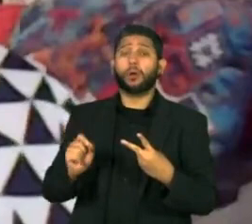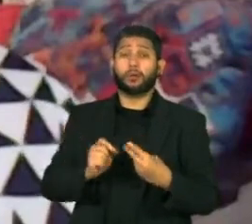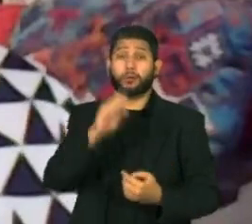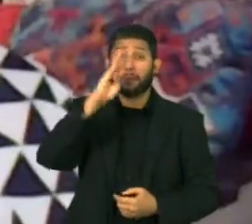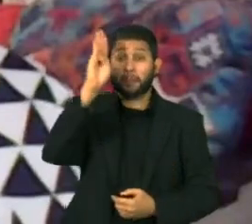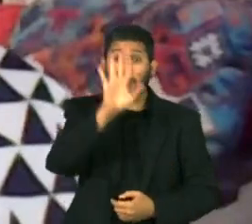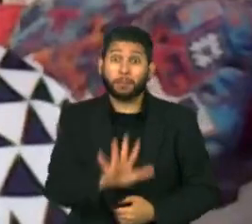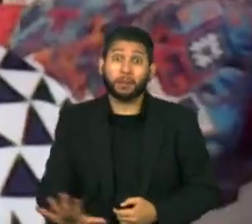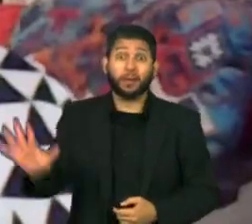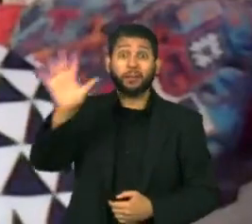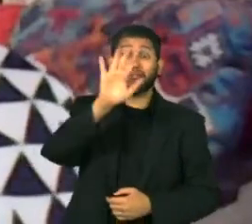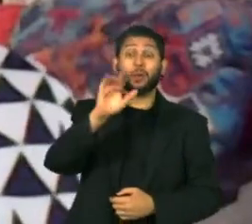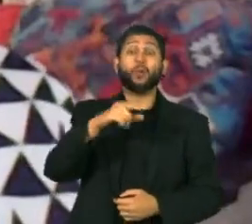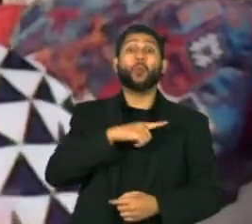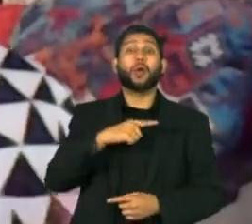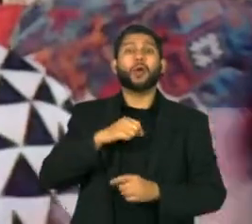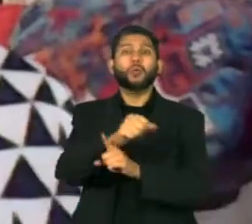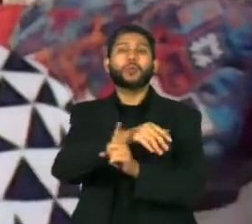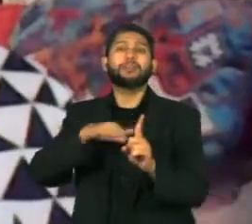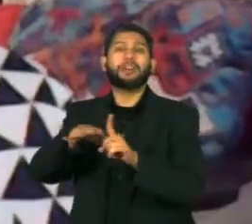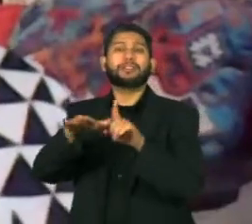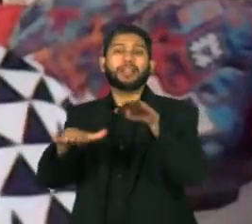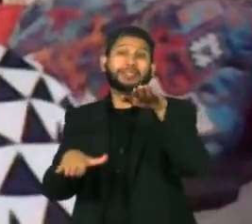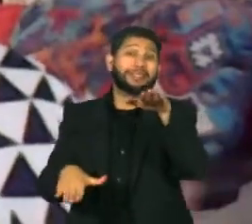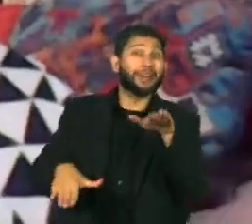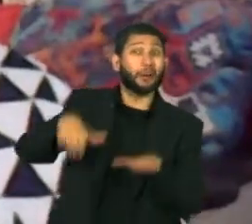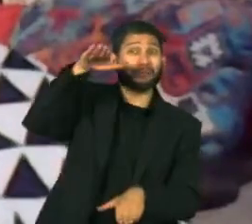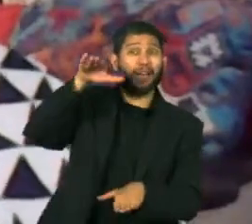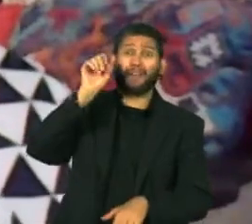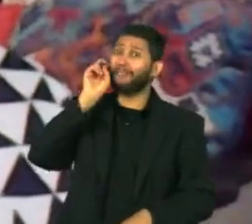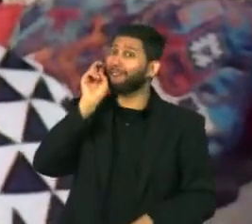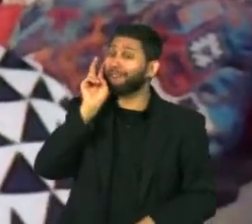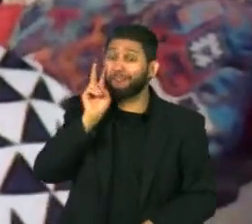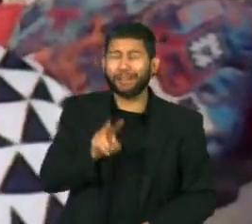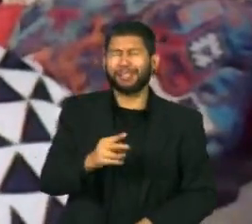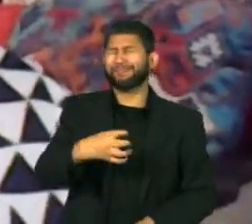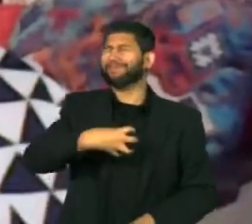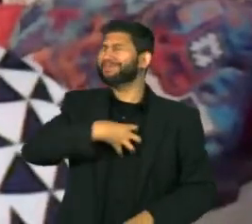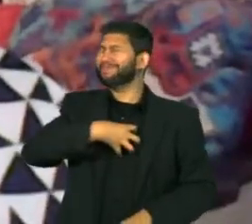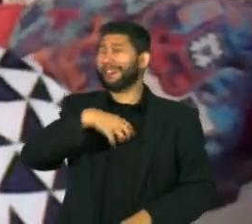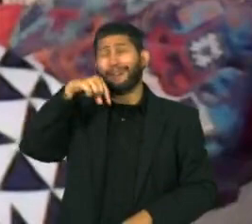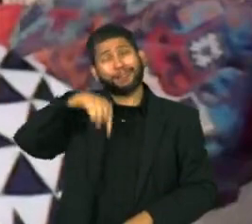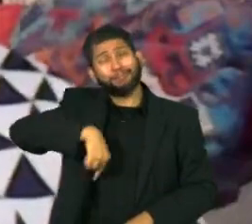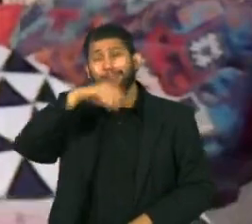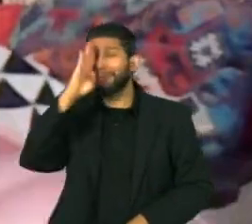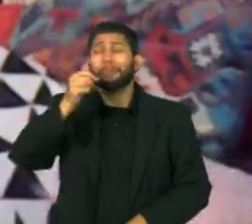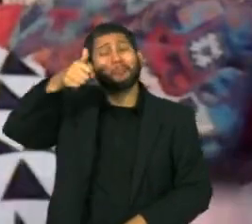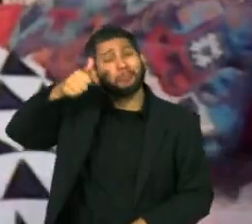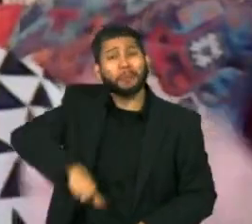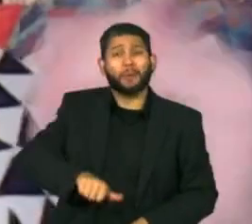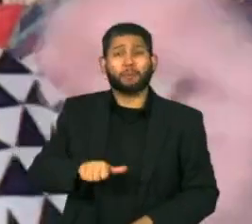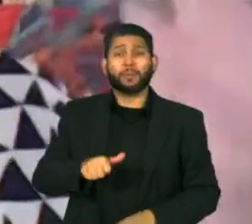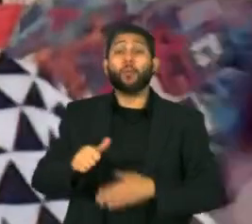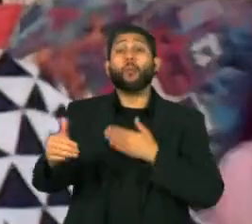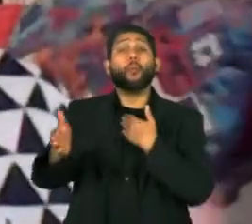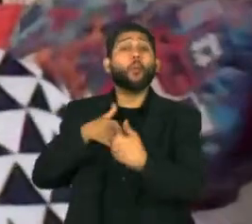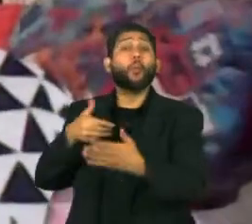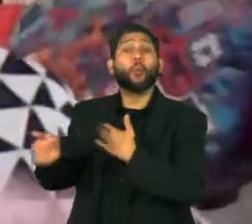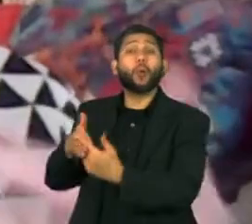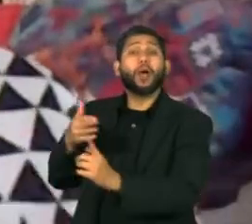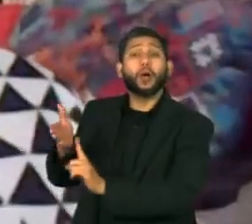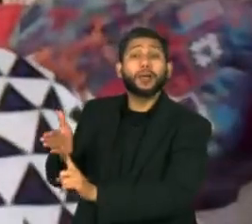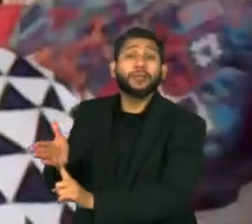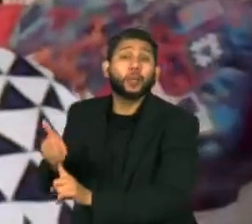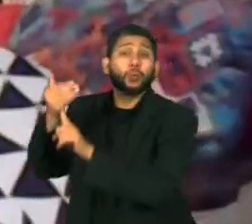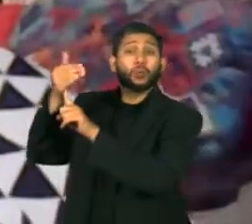país dessa desigualdade tão obscena, né, que não é retórica, como o Brasil, qualquer tecnologia